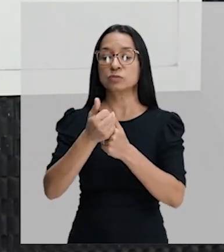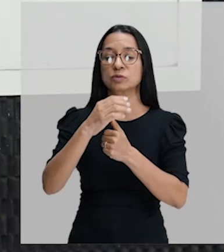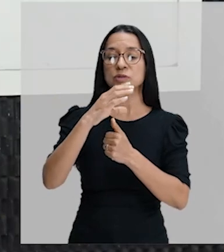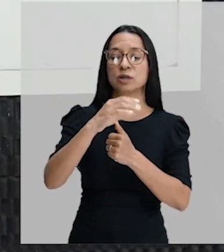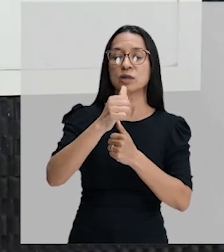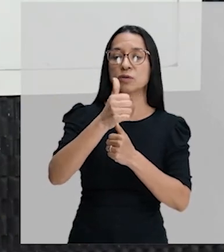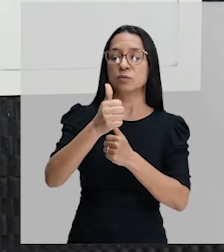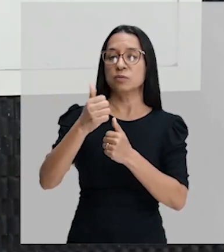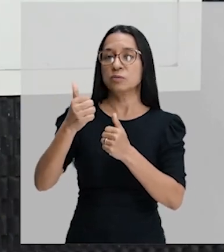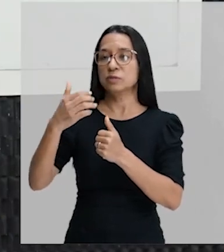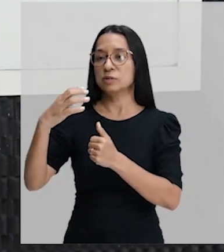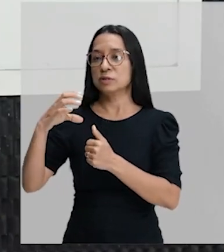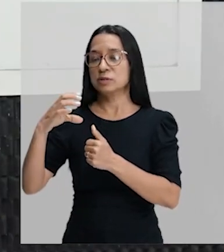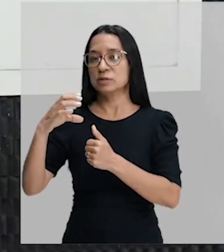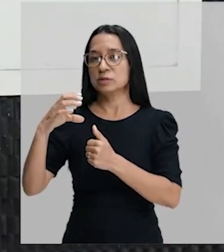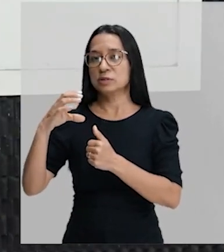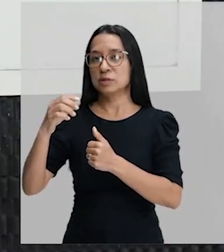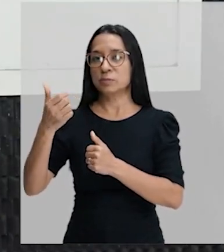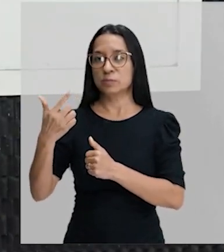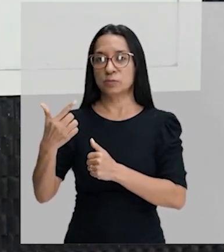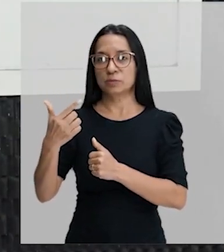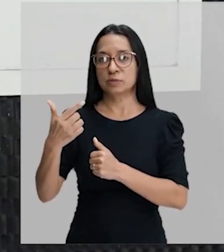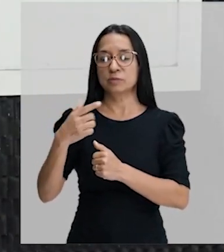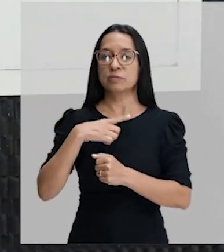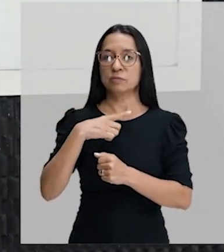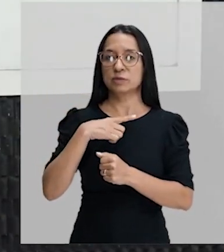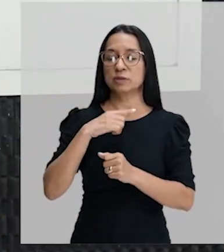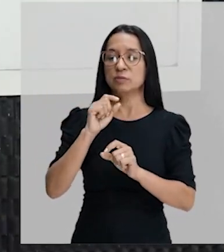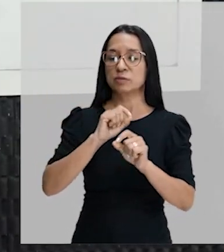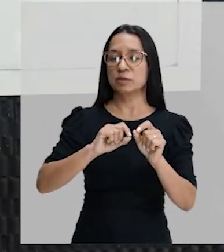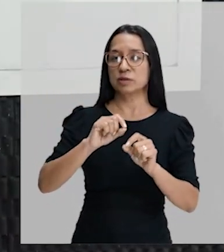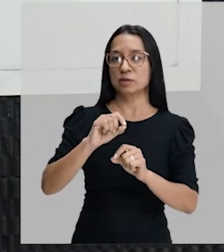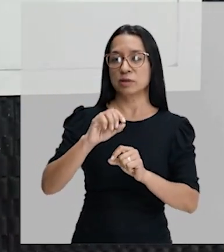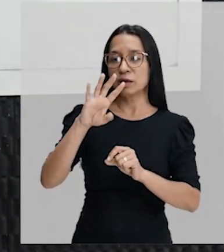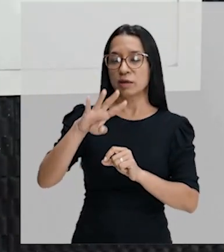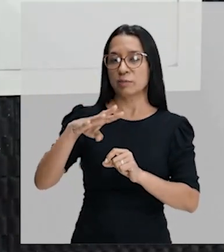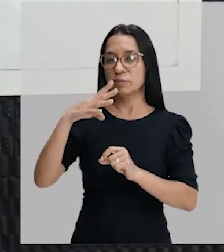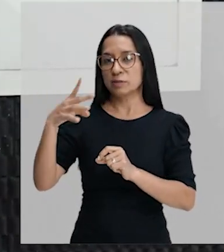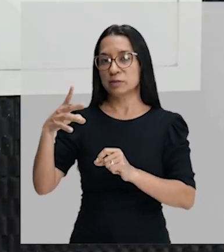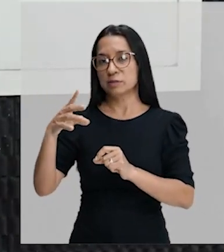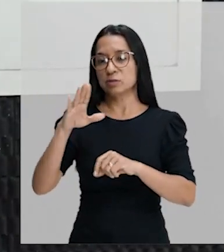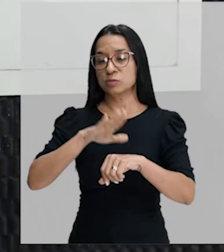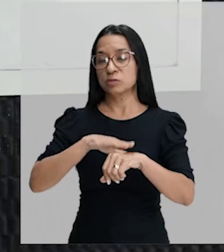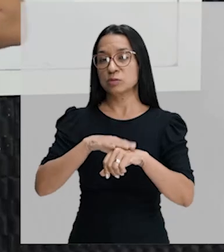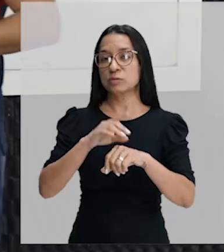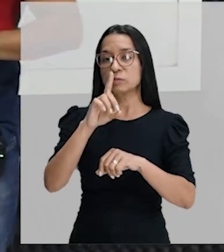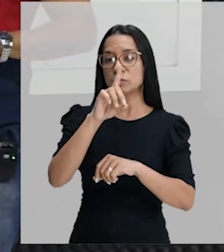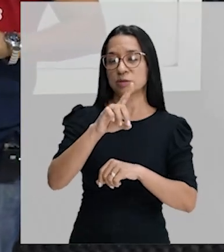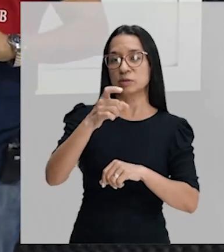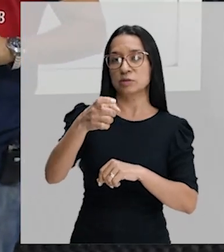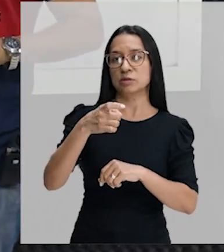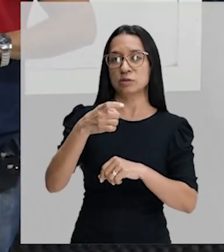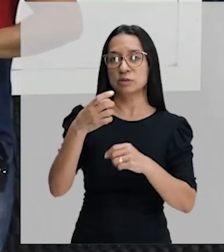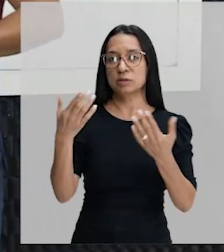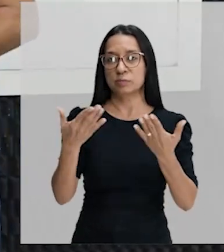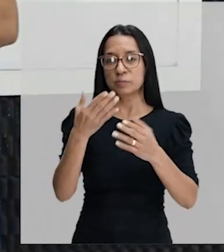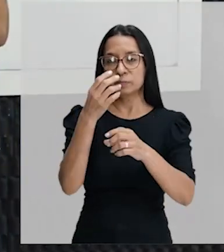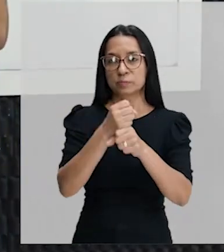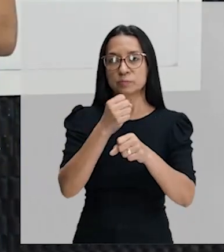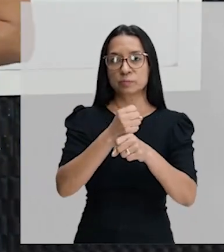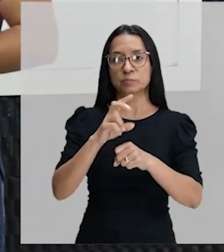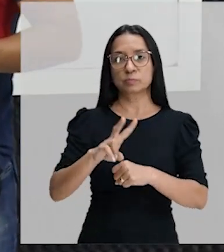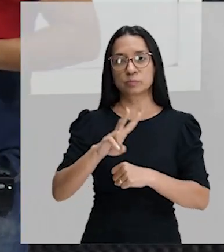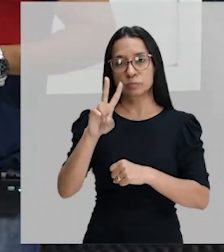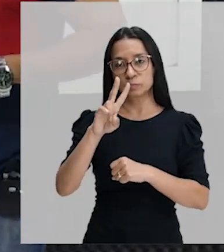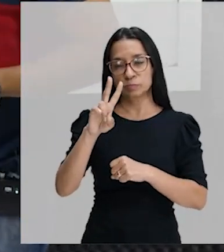vai obter essa matriz, nós chamamos de matriz dx. Certo? Beleza. E a gente vai calcular, né, o